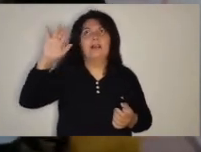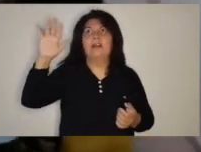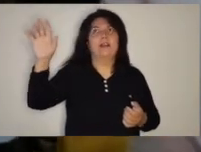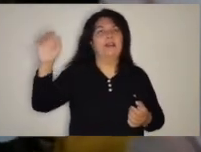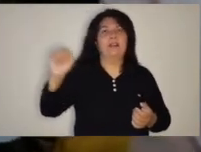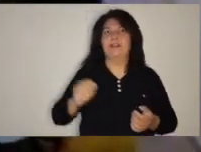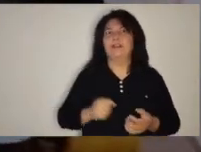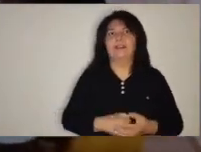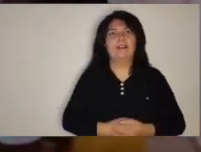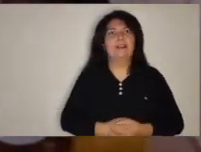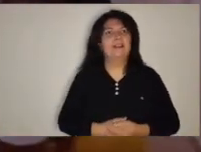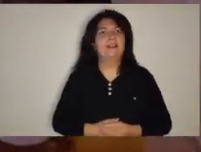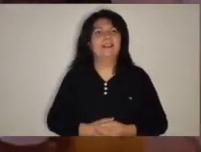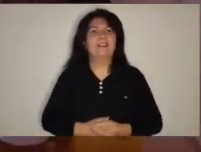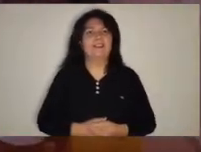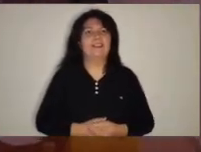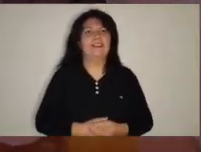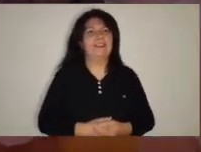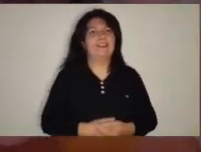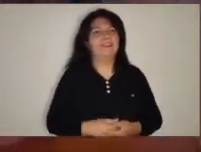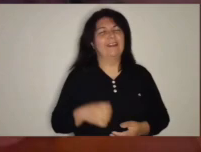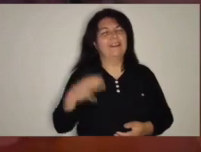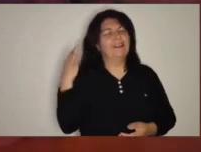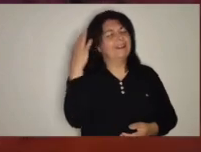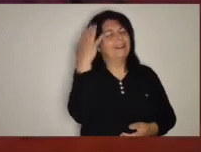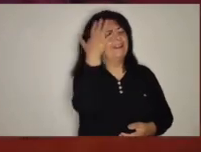olhos, eu não